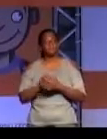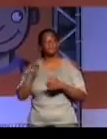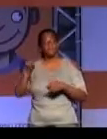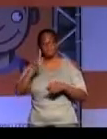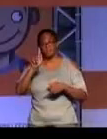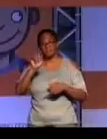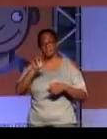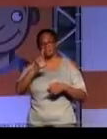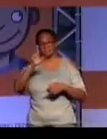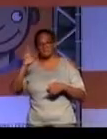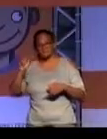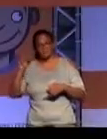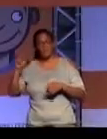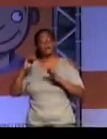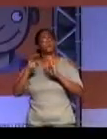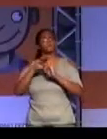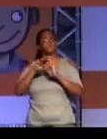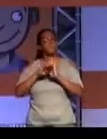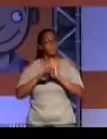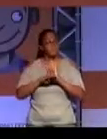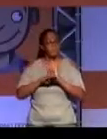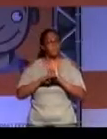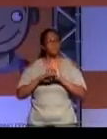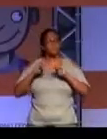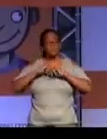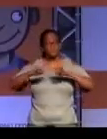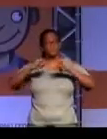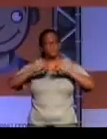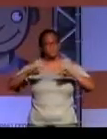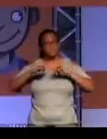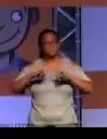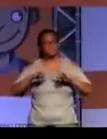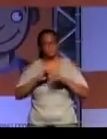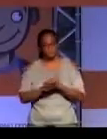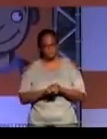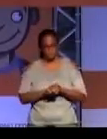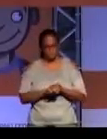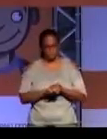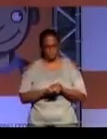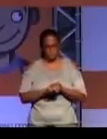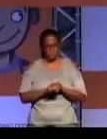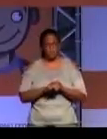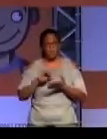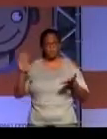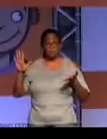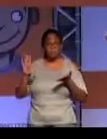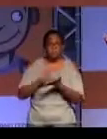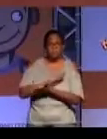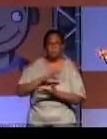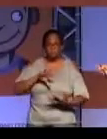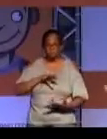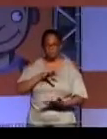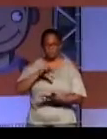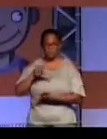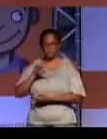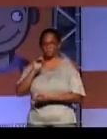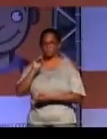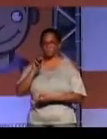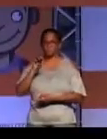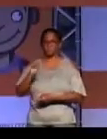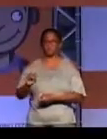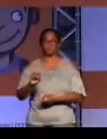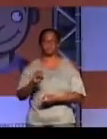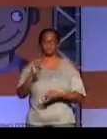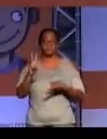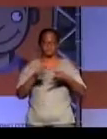levou toda essa programação e a adoção da erradicação global lá na Organização Mundial da Saúde.